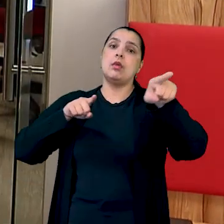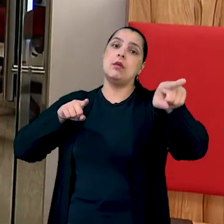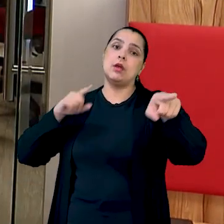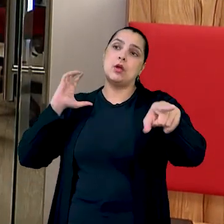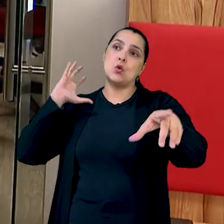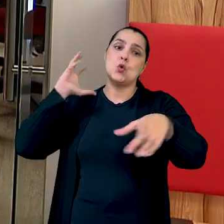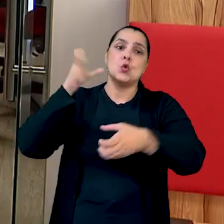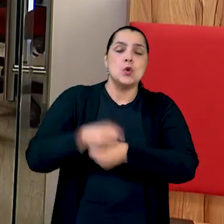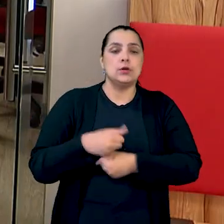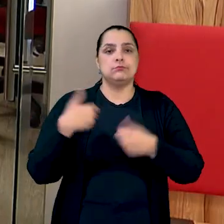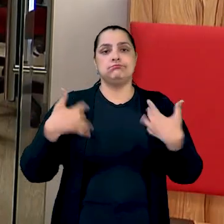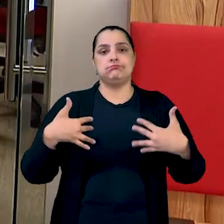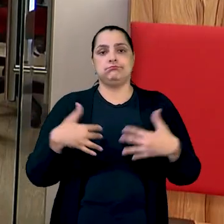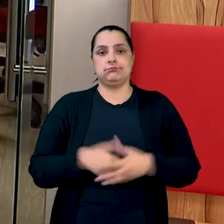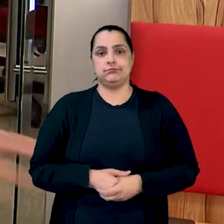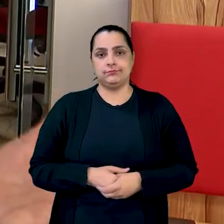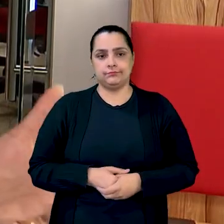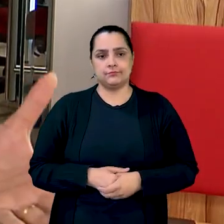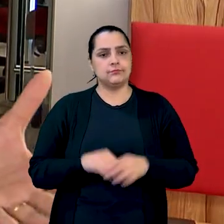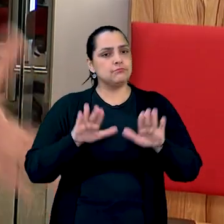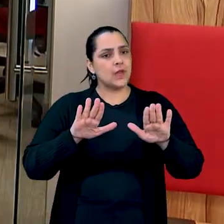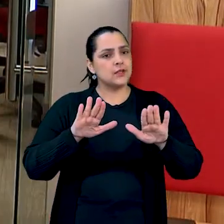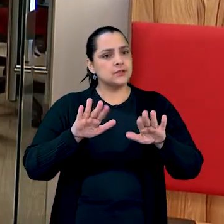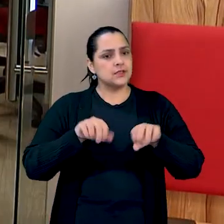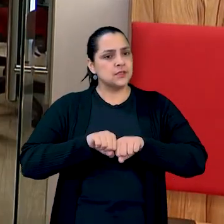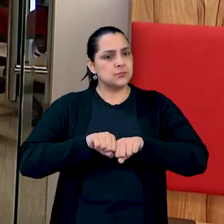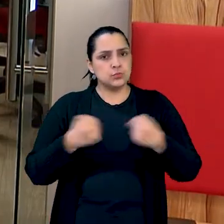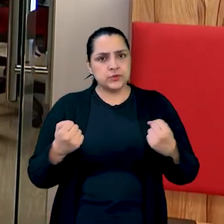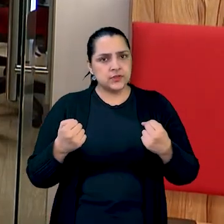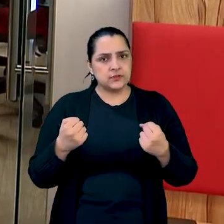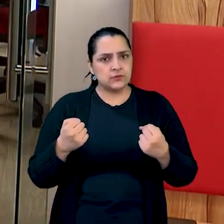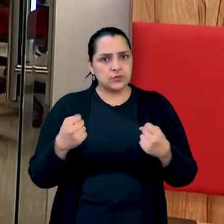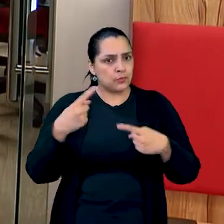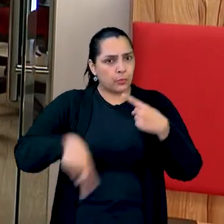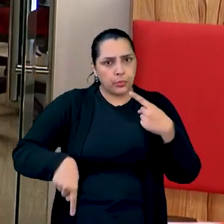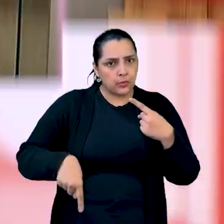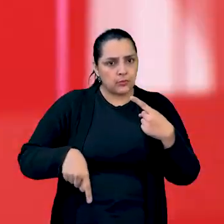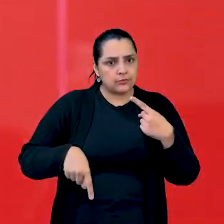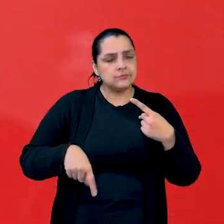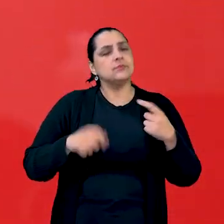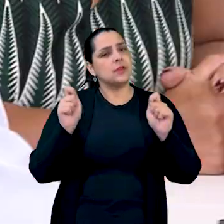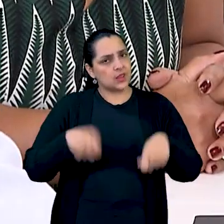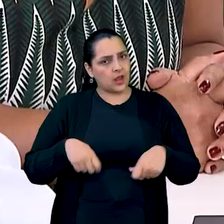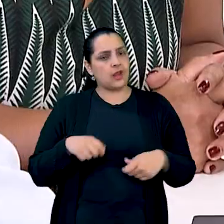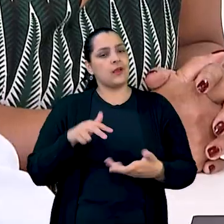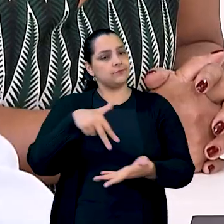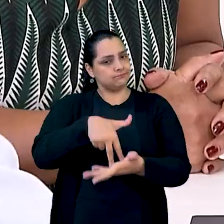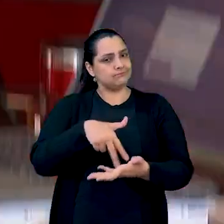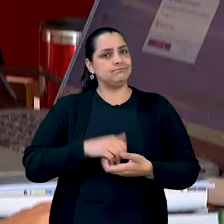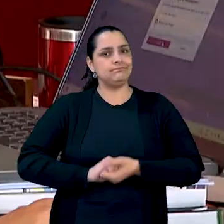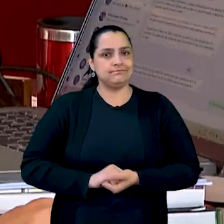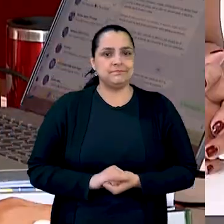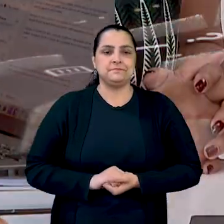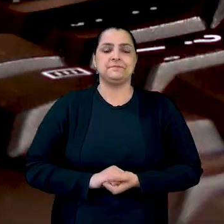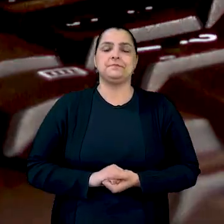longo, historicamente inclusive. Mas quem disse que ele não pode ser trilhado?